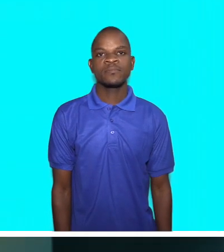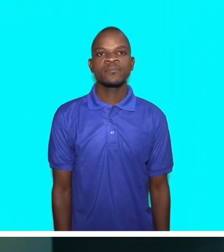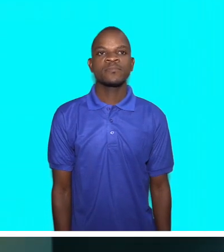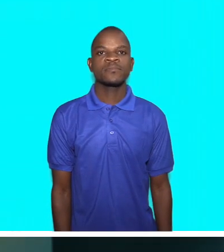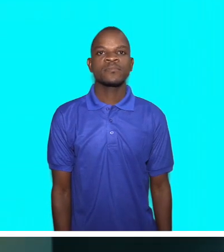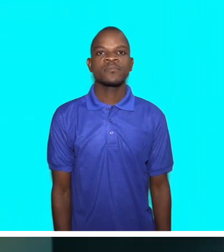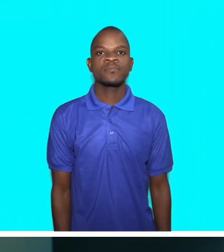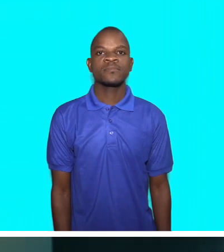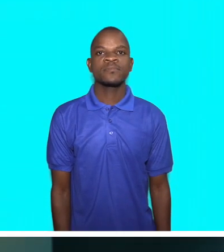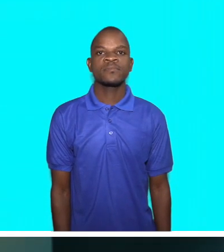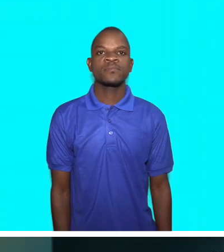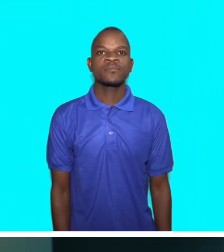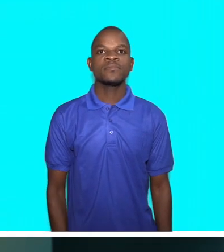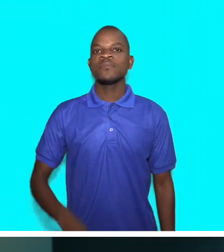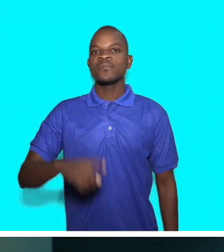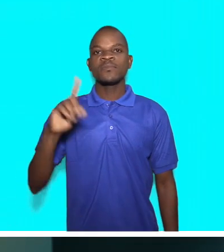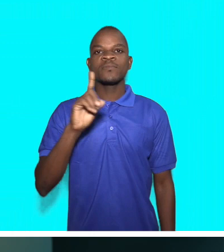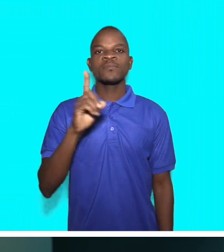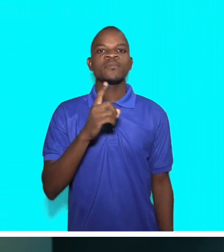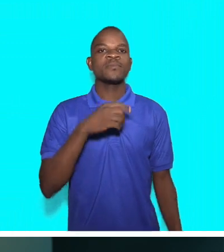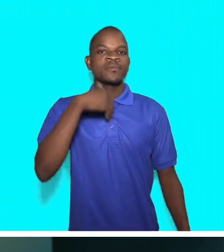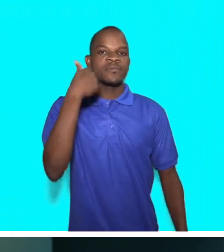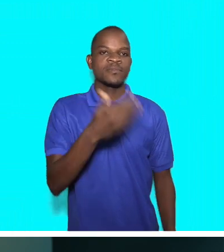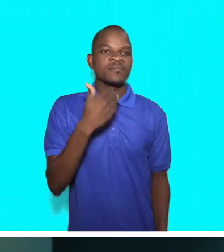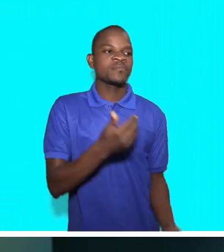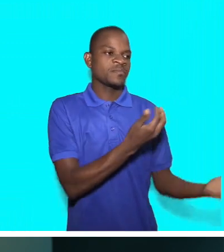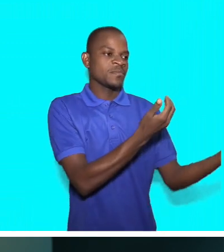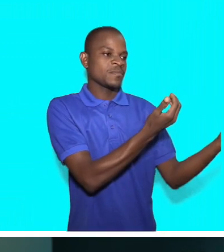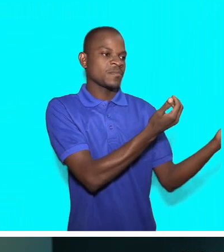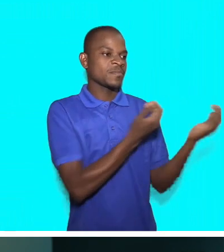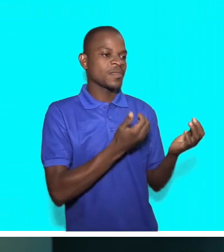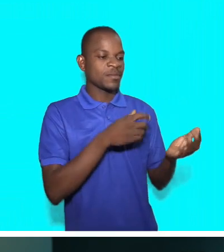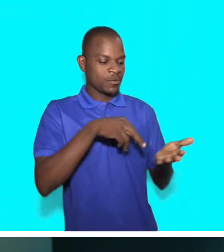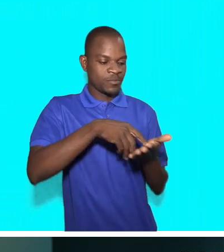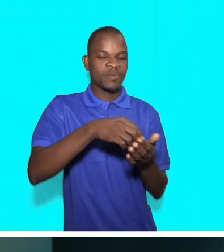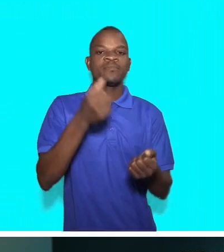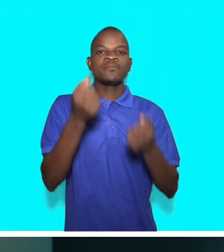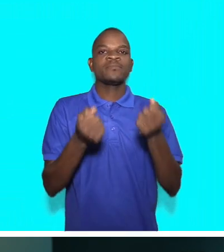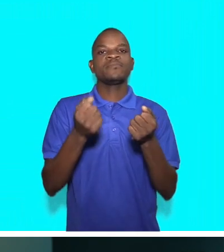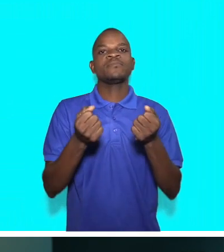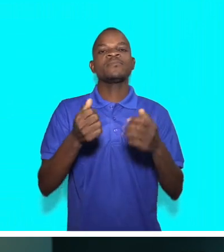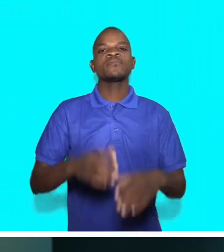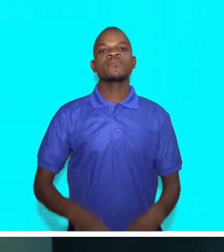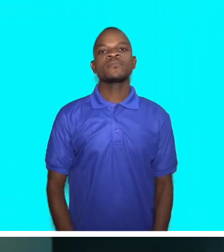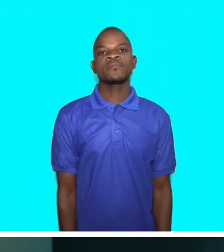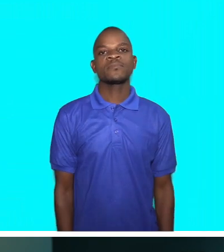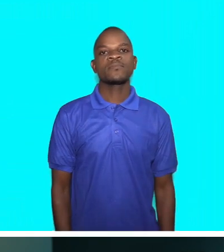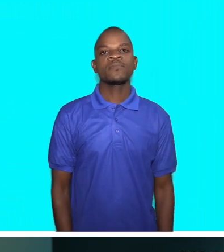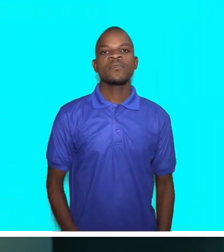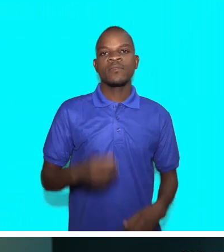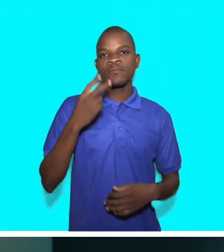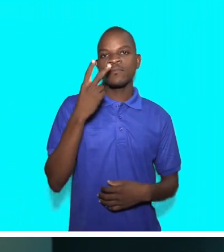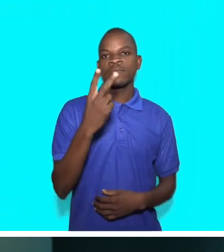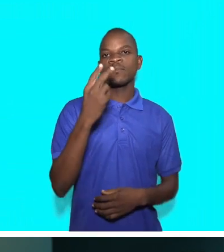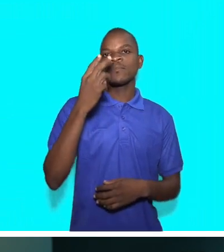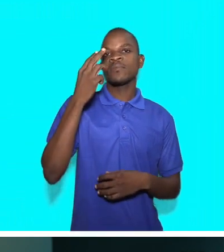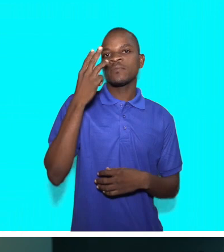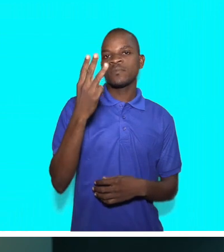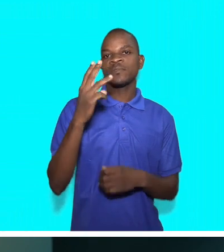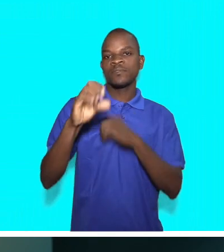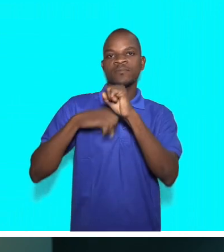Não é sempre precisamos dos pés para conduzir viaturas. Há 23 anos que Salvador Maconso